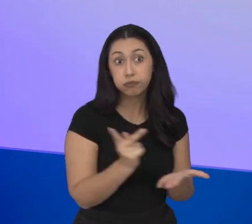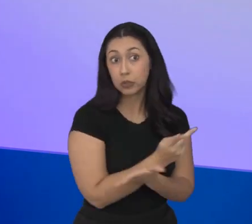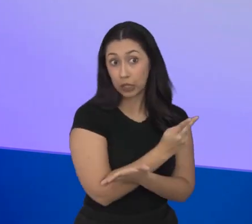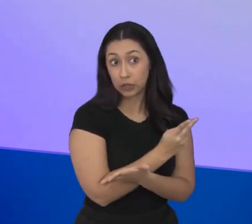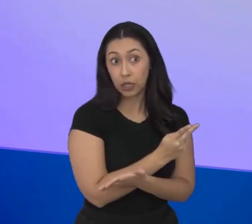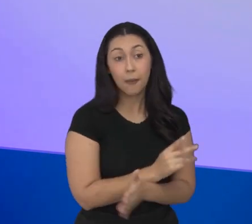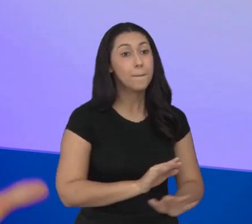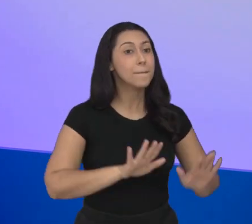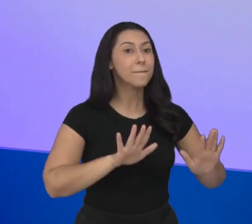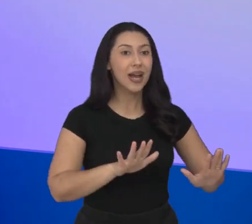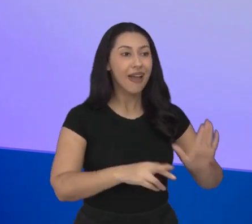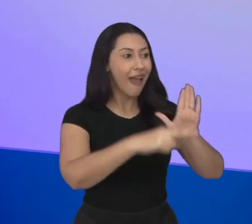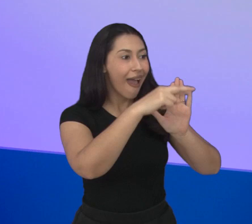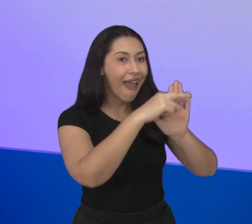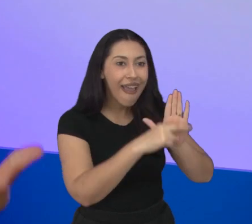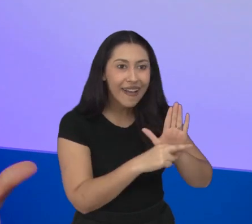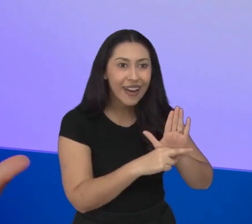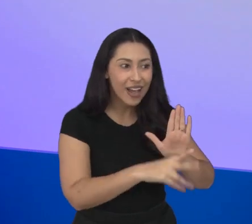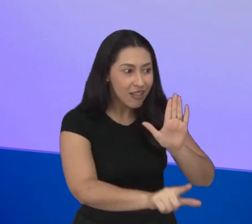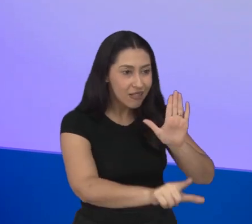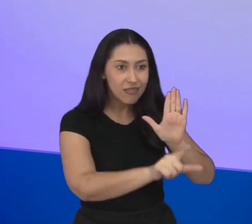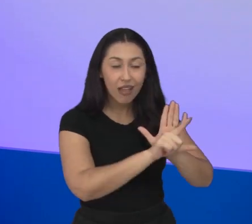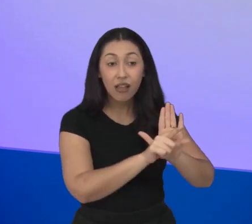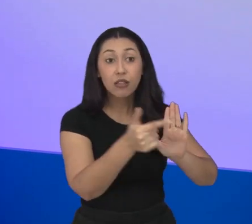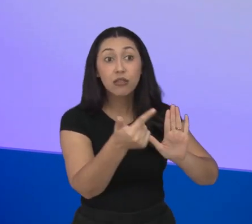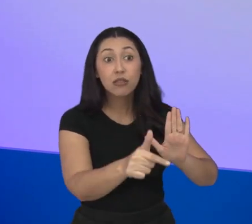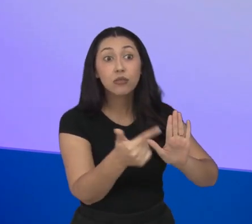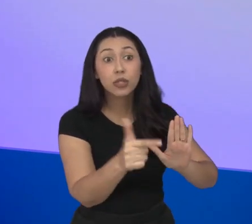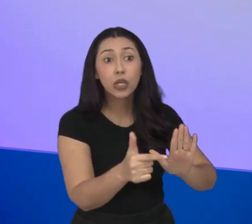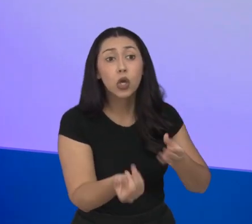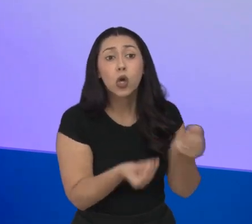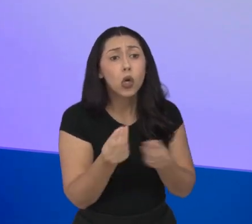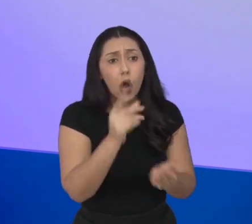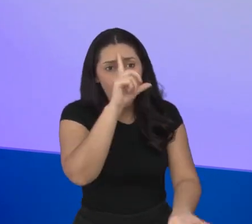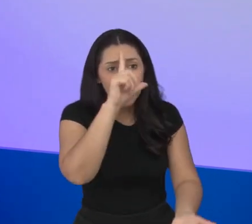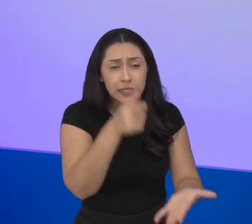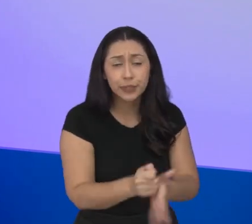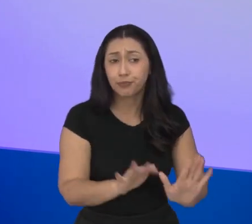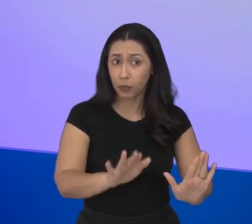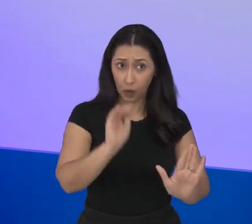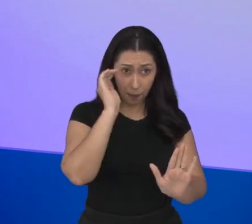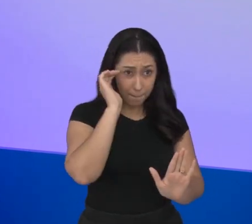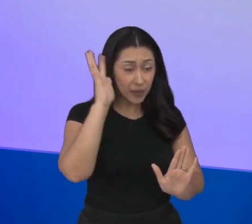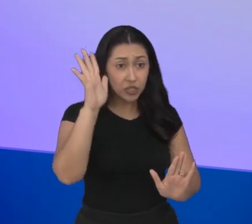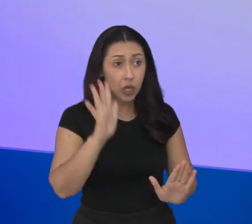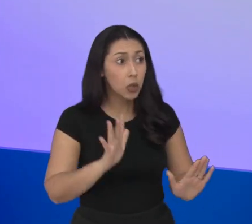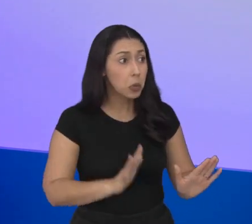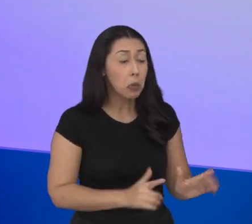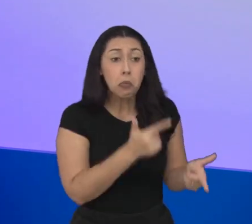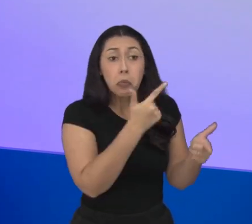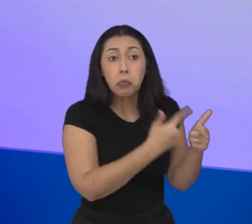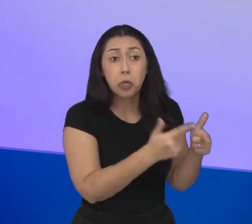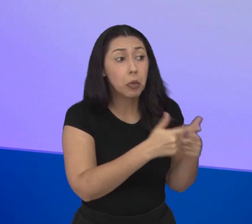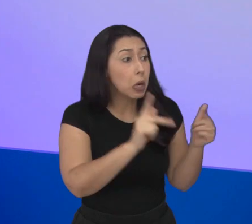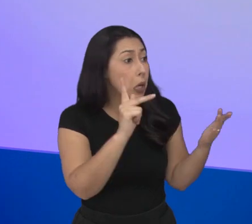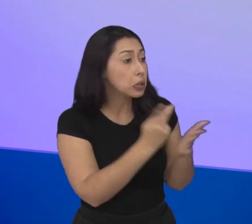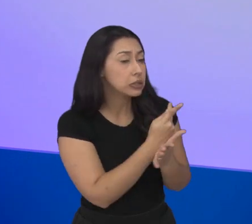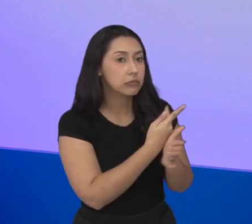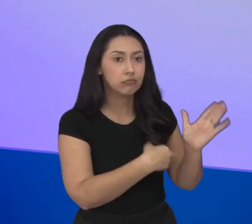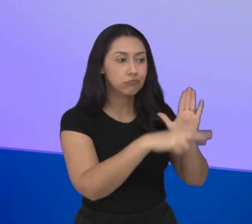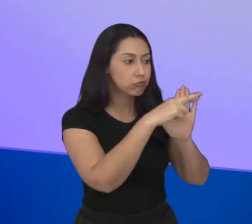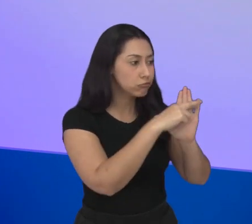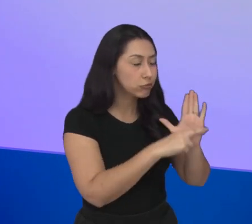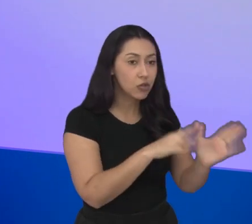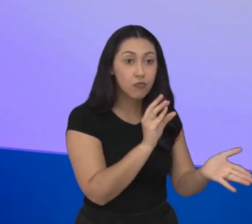sociedade. Mas ainda não temos a regra escrita. Para onde é que se conduz? Aí pense você que está nos assistindo agora, se esse fato acontece e você não tem uma